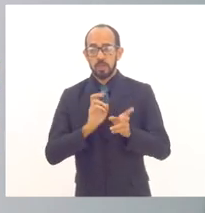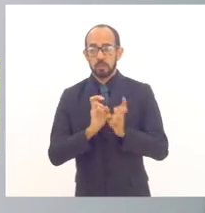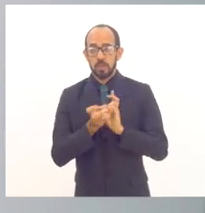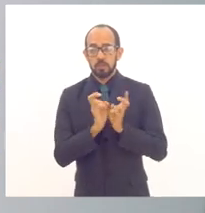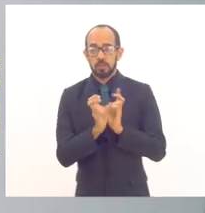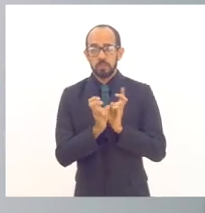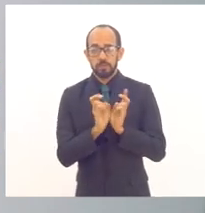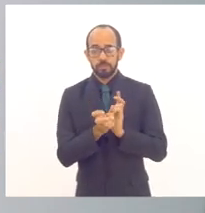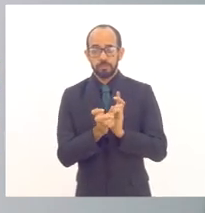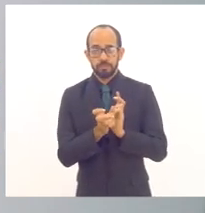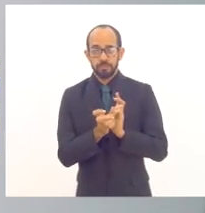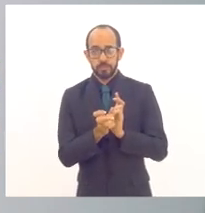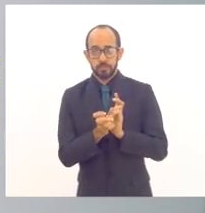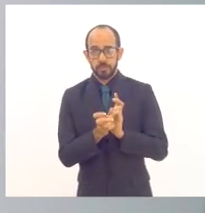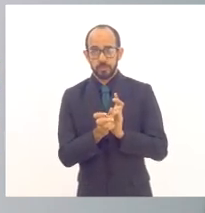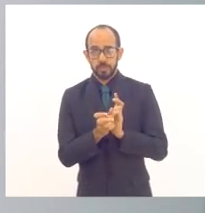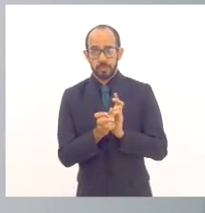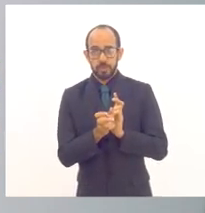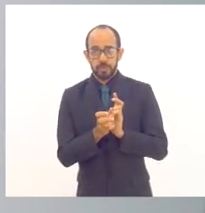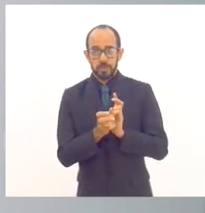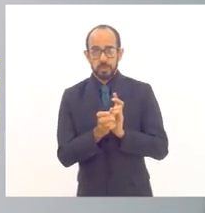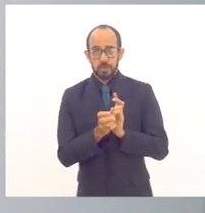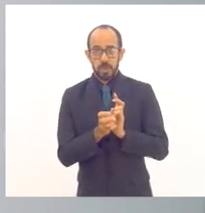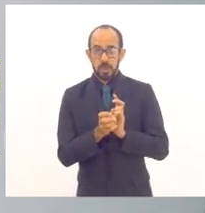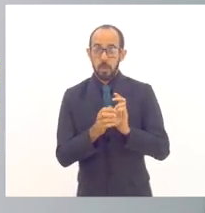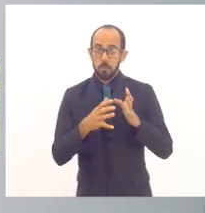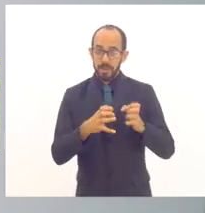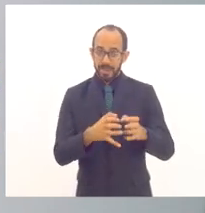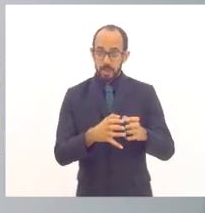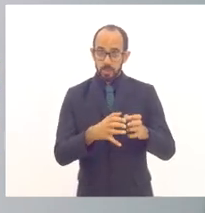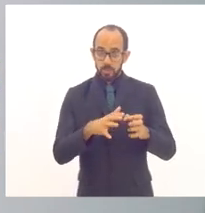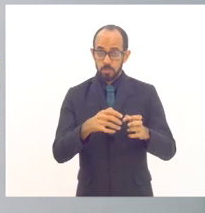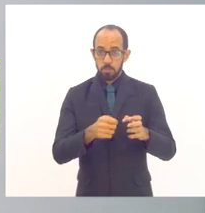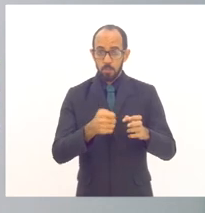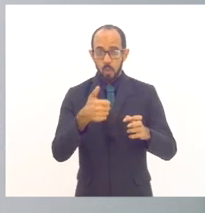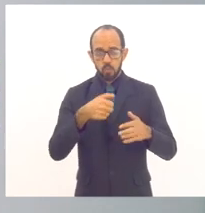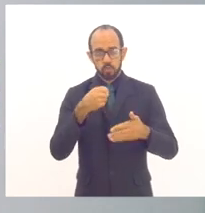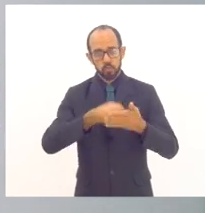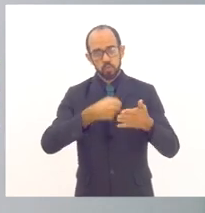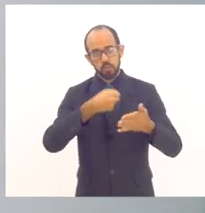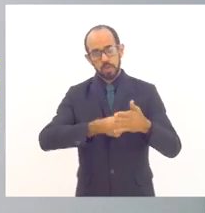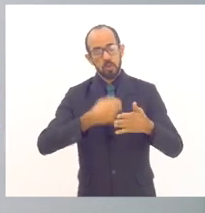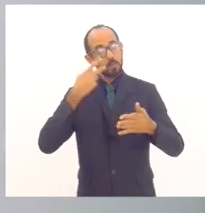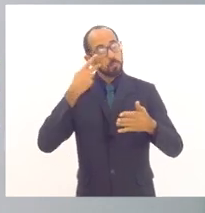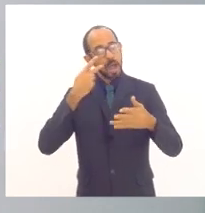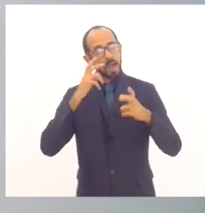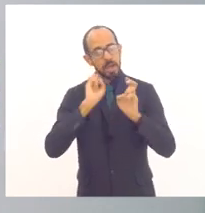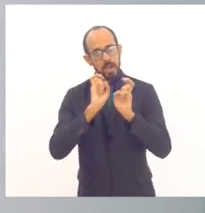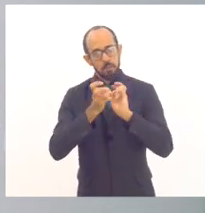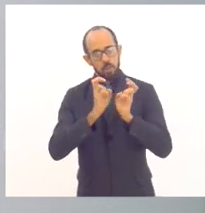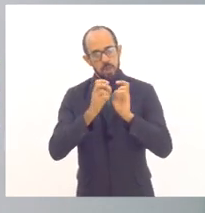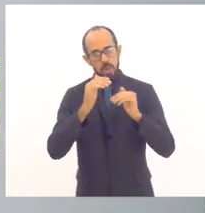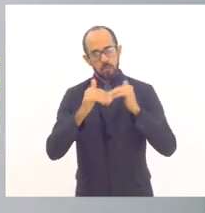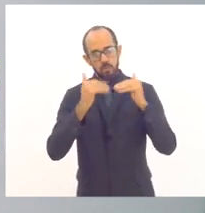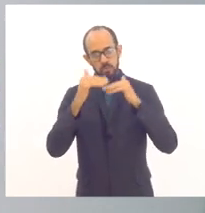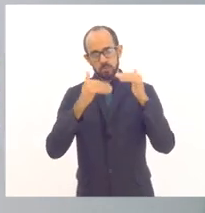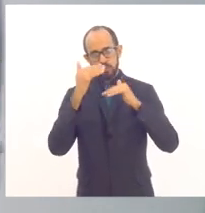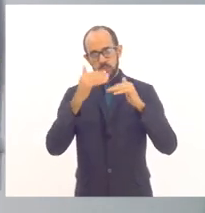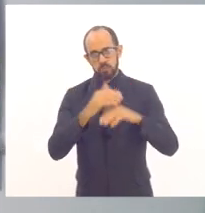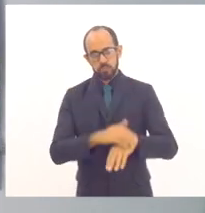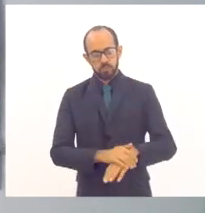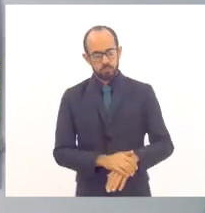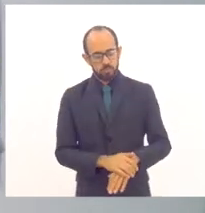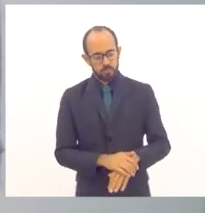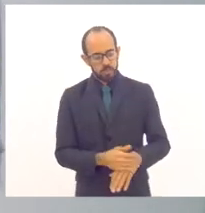dando pernada e poucos militando pela capoeira. Lembra disso, mestre? Mestre Levi fregou para mim, aí falou, falei,